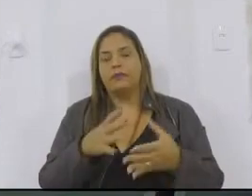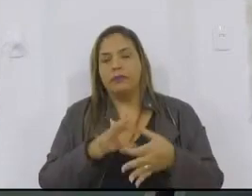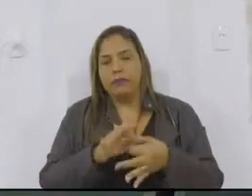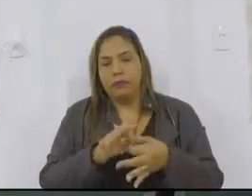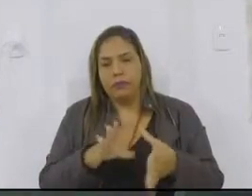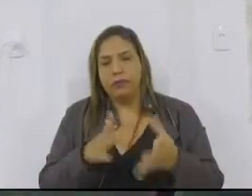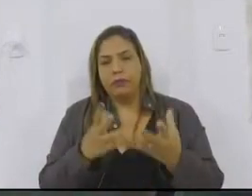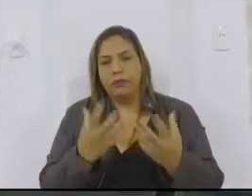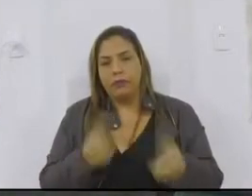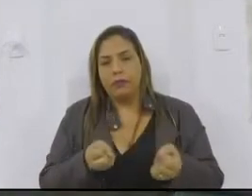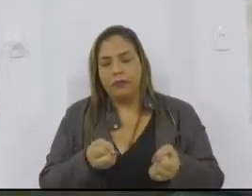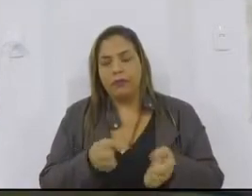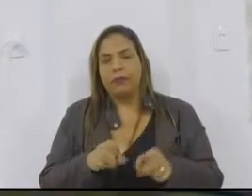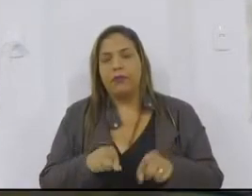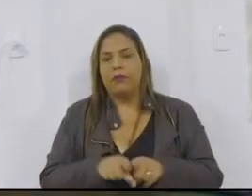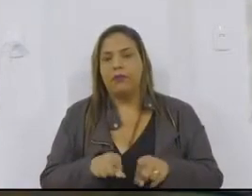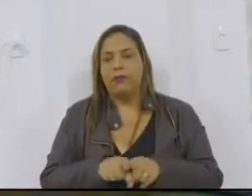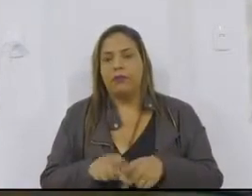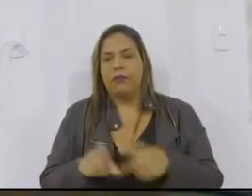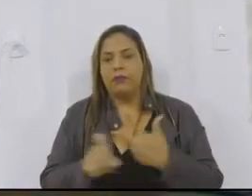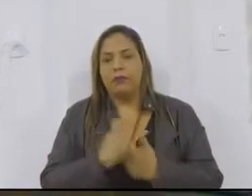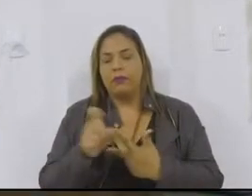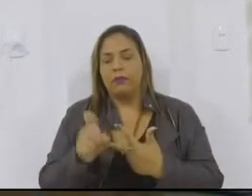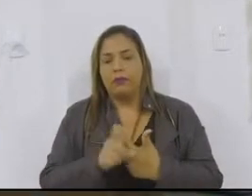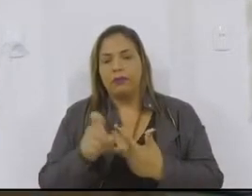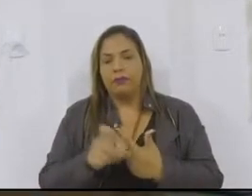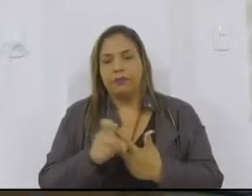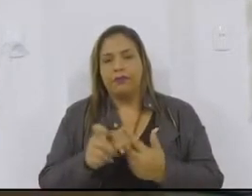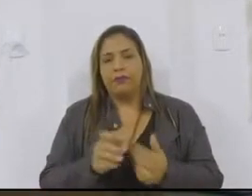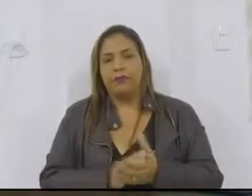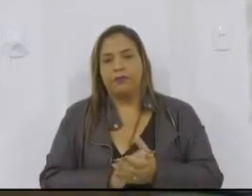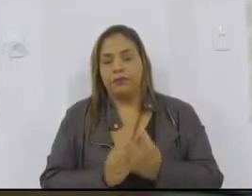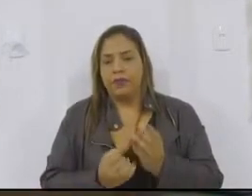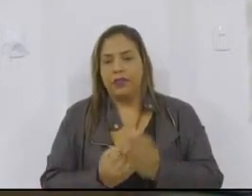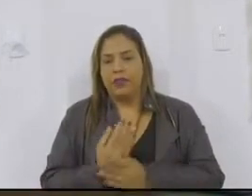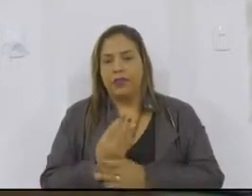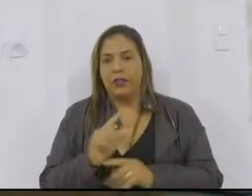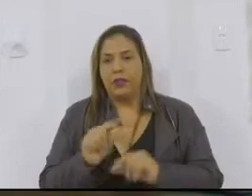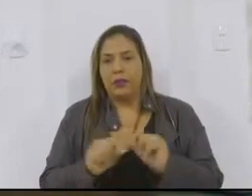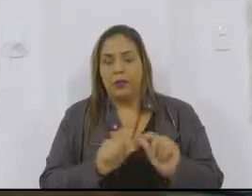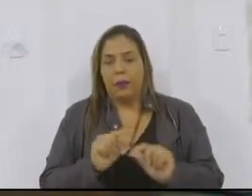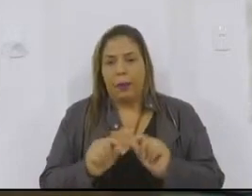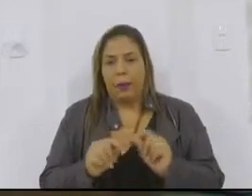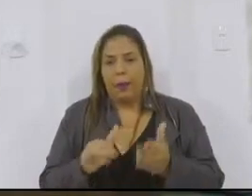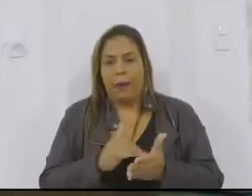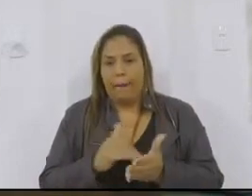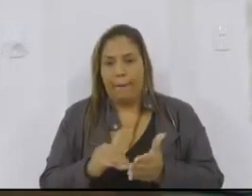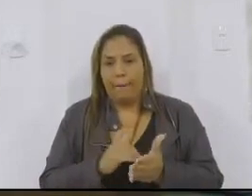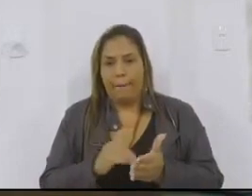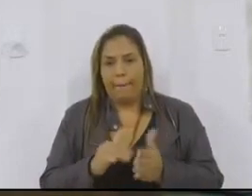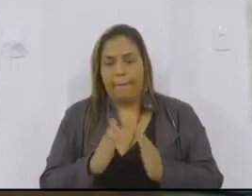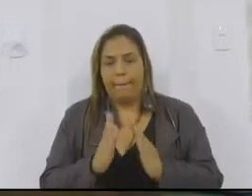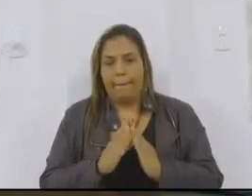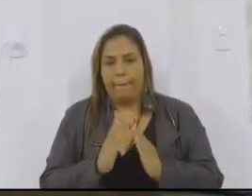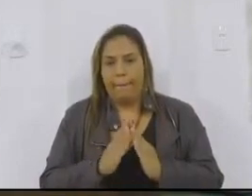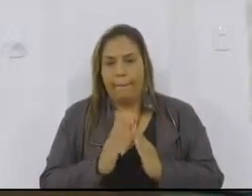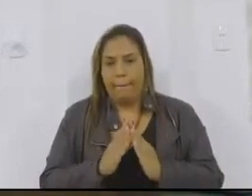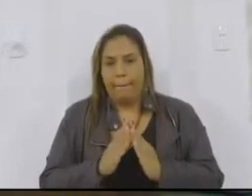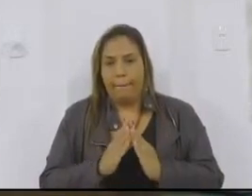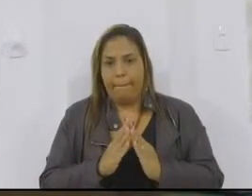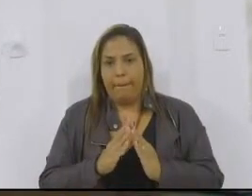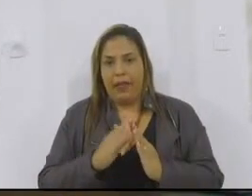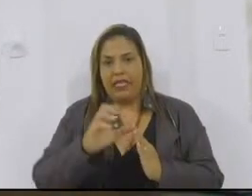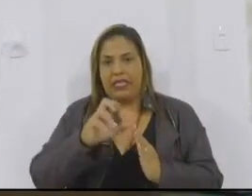Aprovado. Também no Poder Executivo, projeto de lei que cria a Secretaria de Casa Civil e